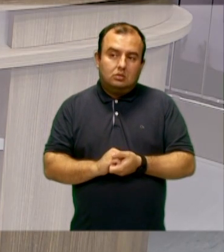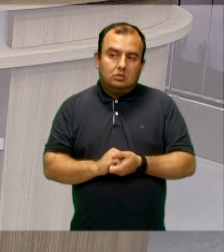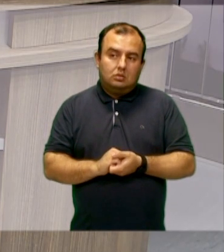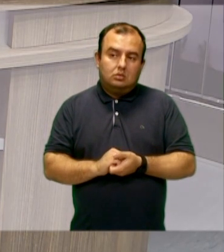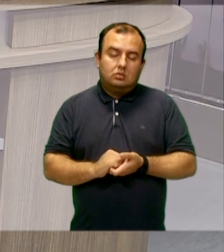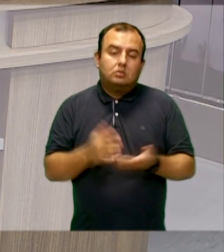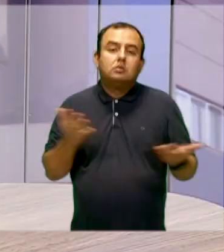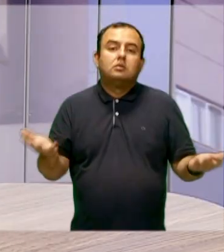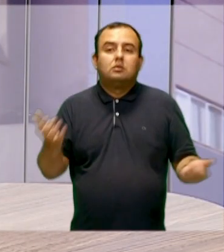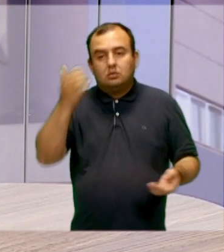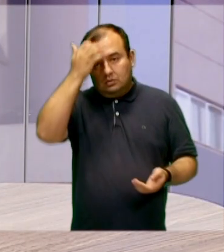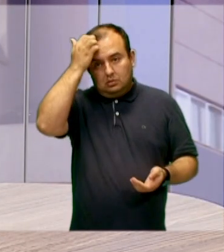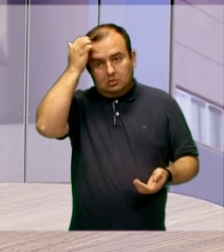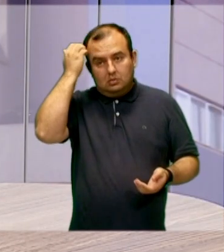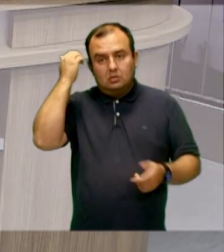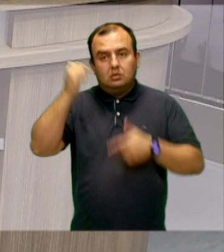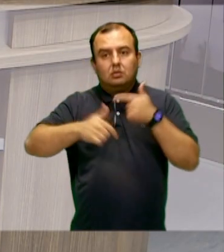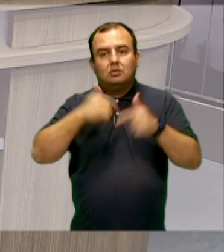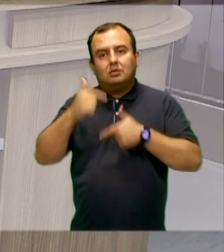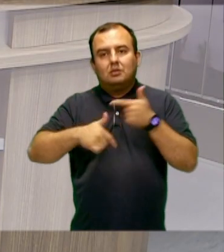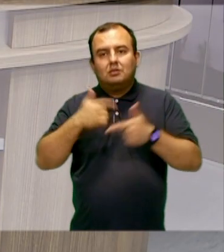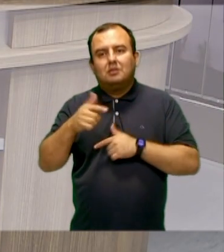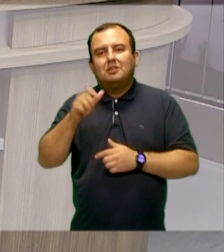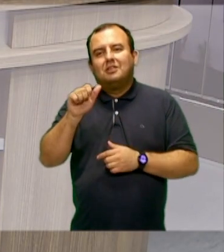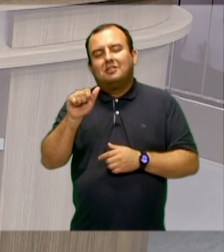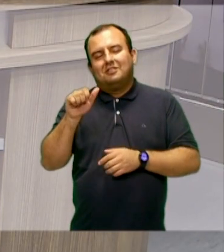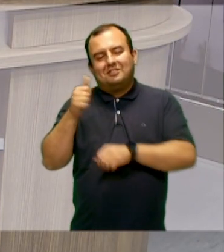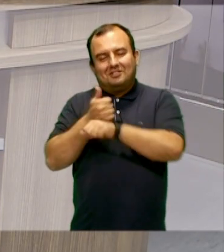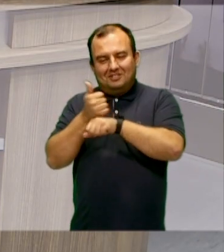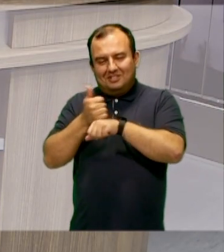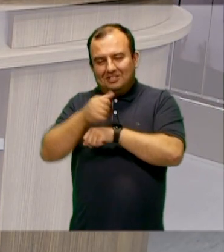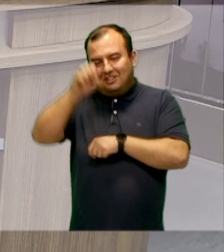Né? Então... É quase um trabalho de arqueologia. A gente